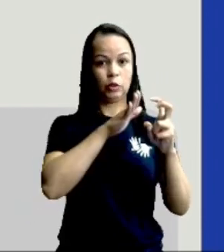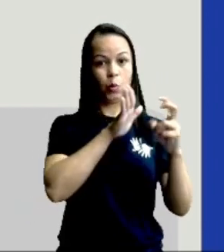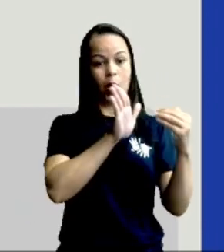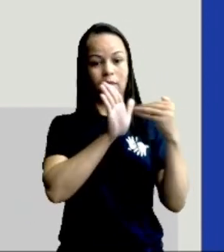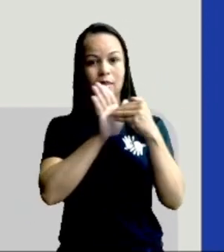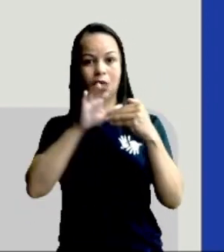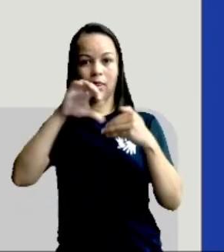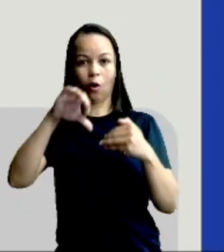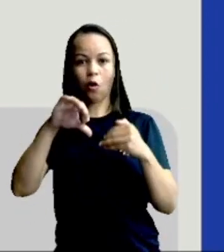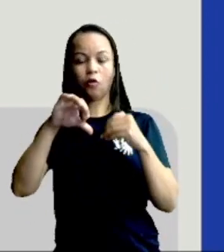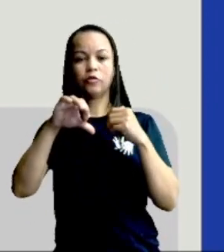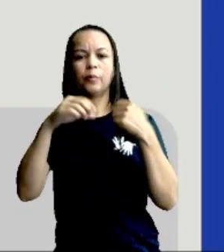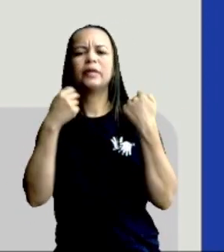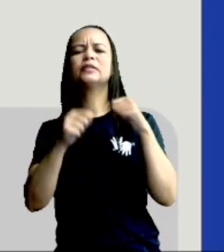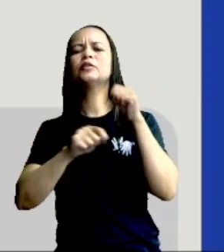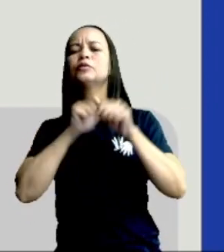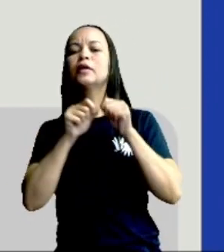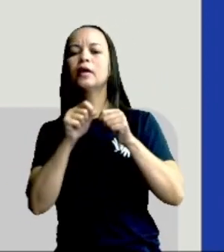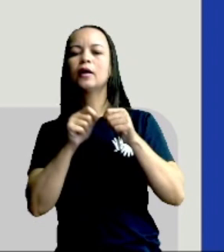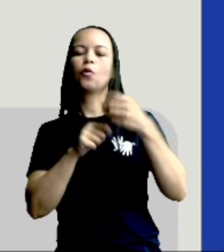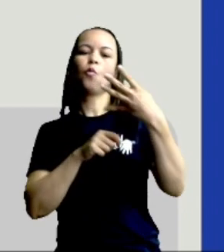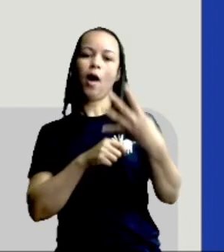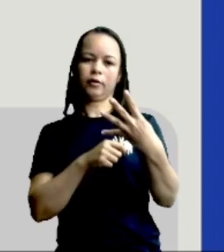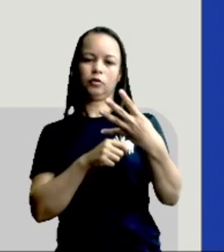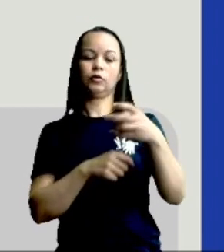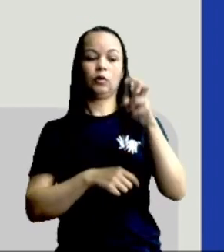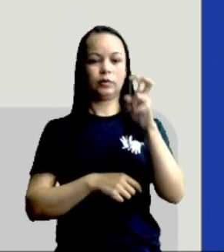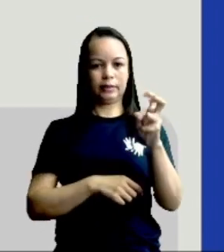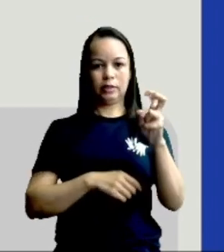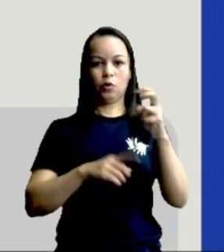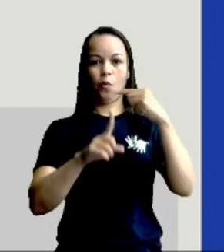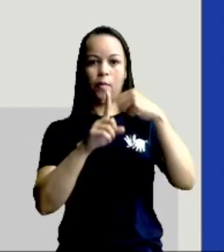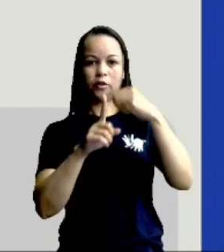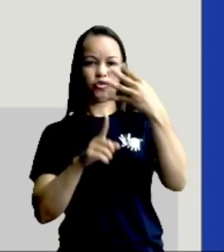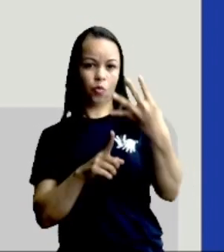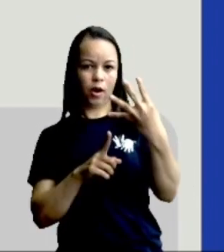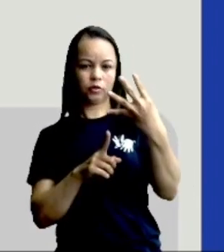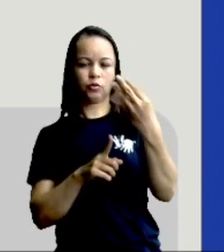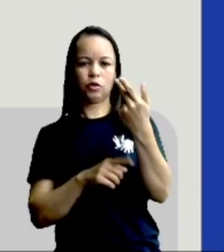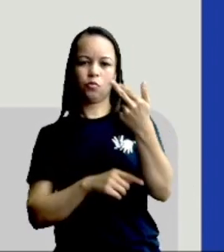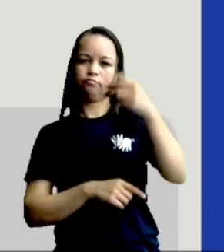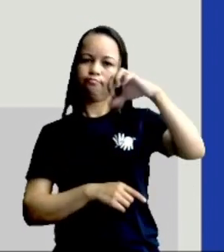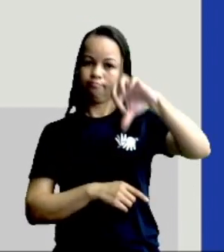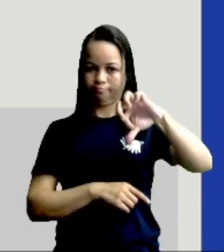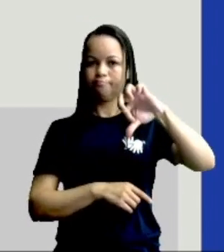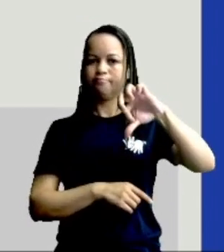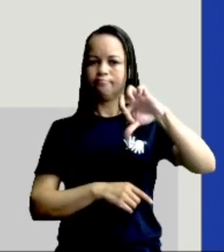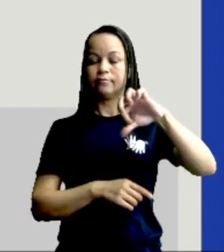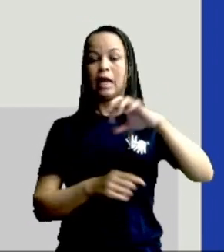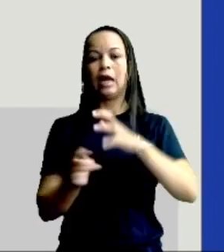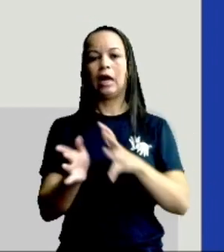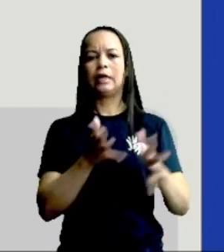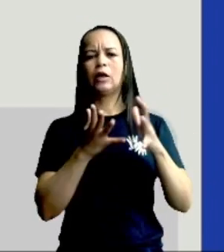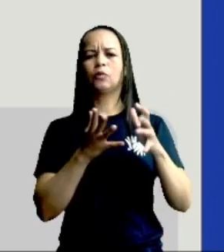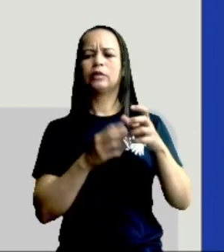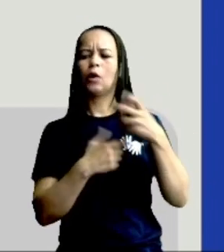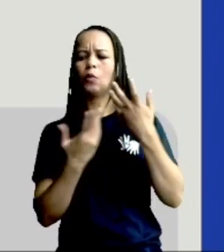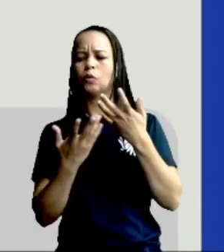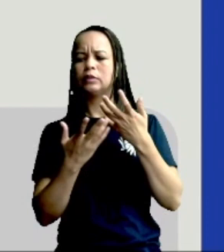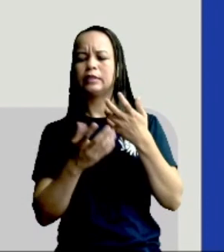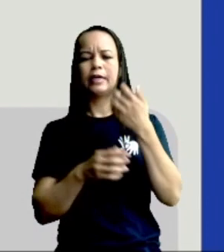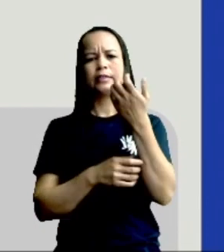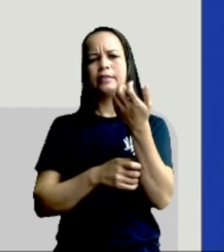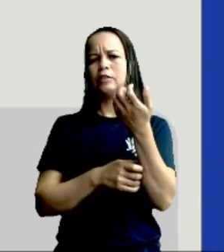eu precisei adicionar 4. Então, 5 mais 4, 9. Opa, vou testar se esse 9 mais 4 vai me